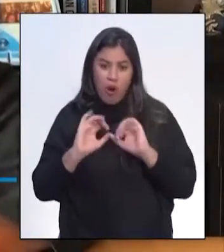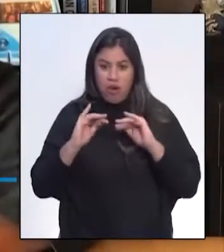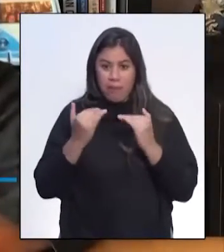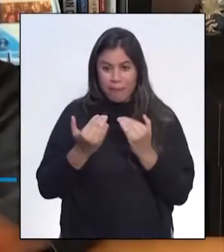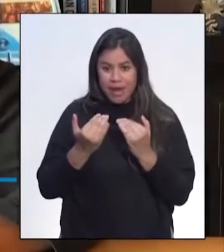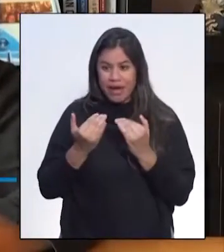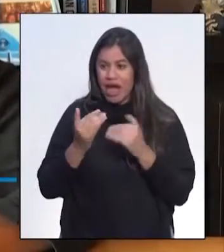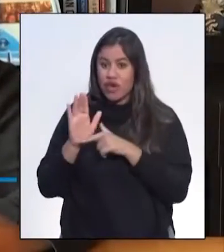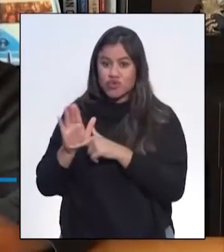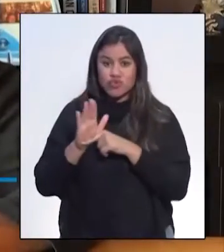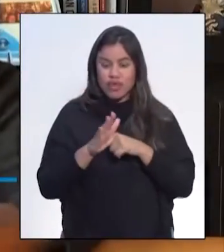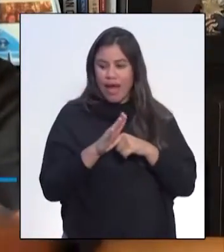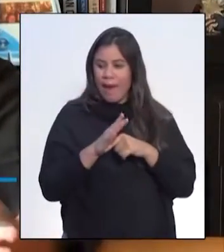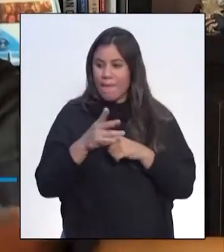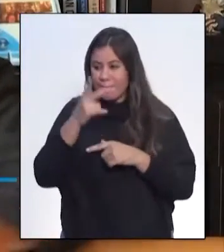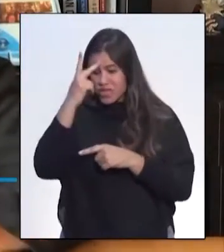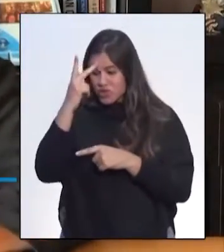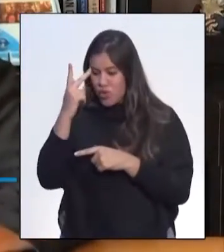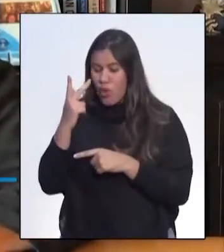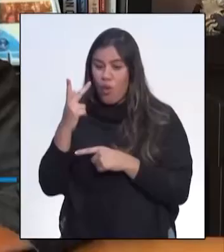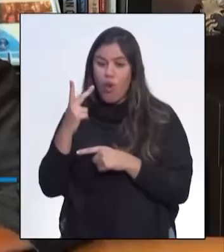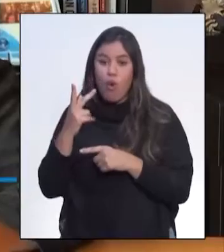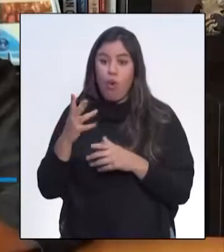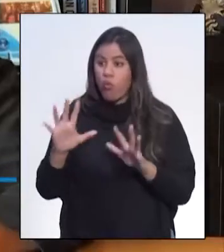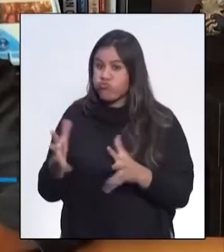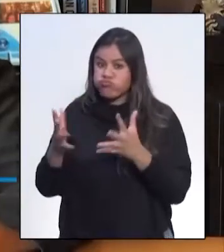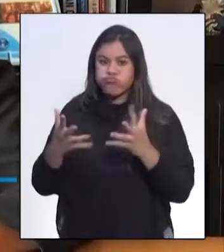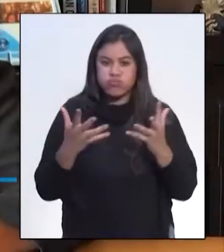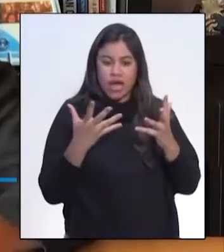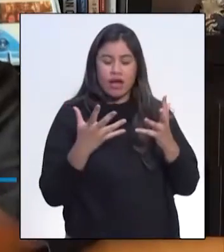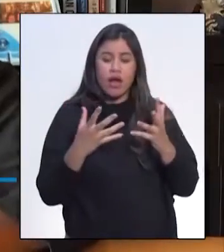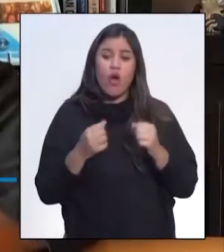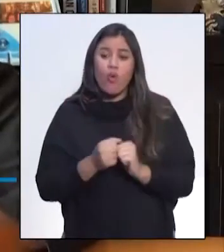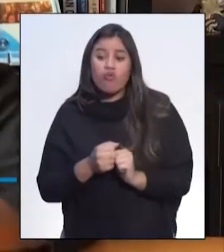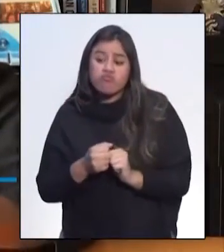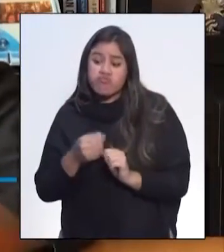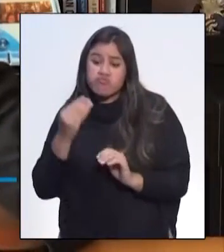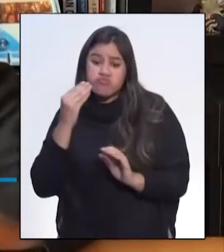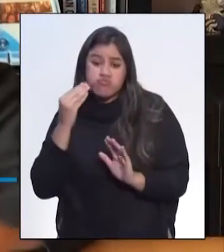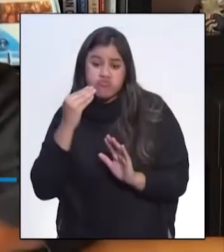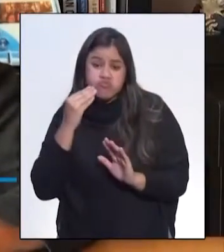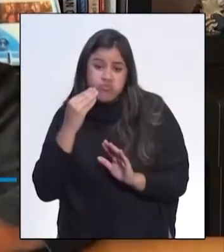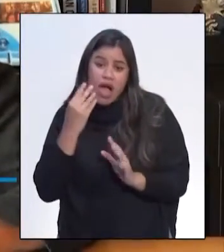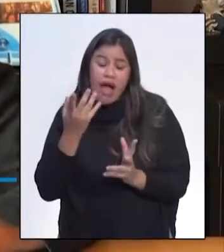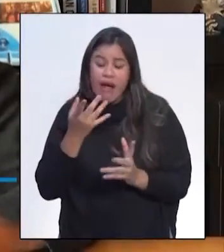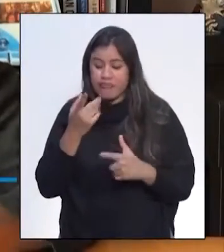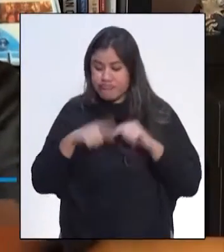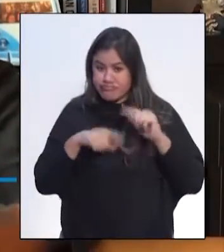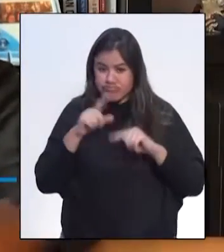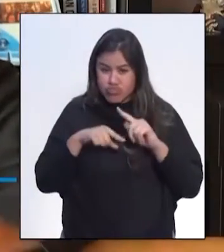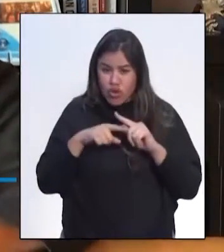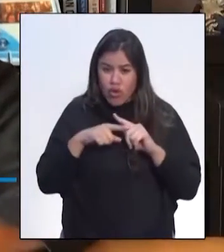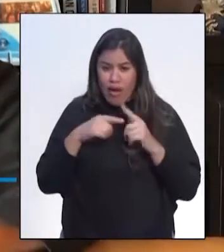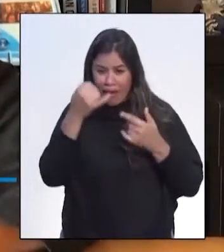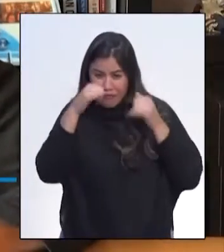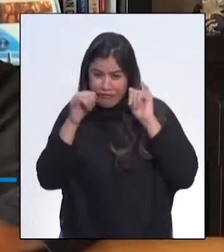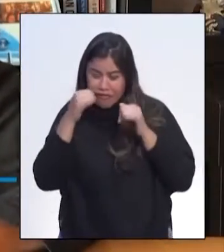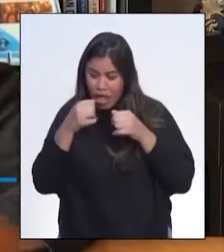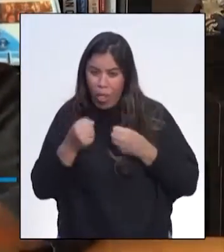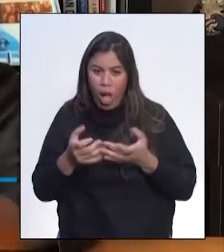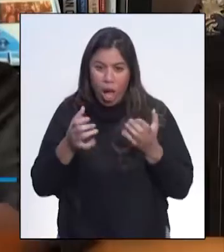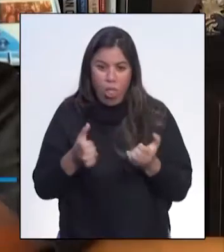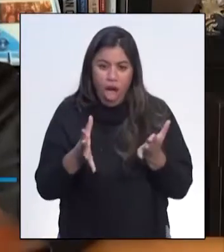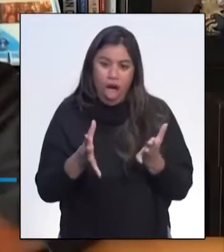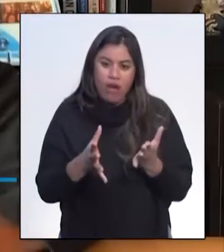para sensibilizar outras pessoas? Ou ainda criando um protótipo que evite o desperdício de algum recurso? Ou quem sabe criando